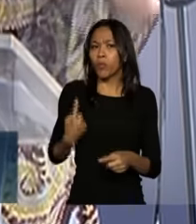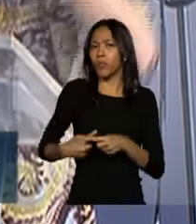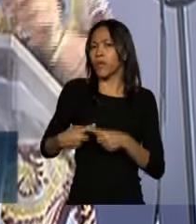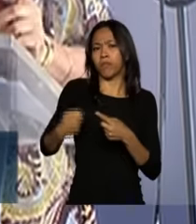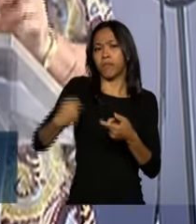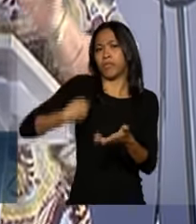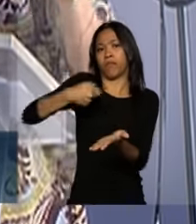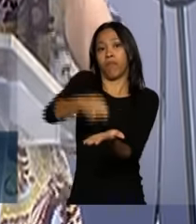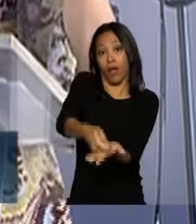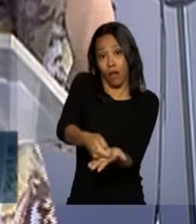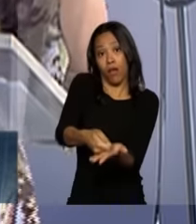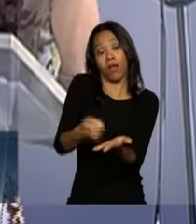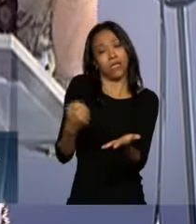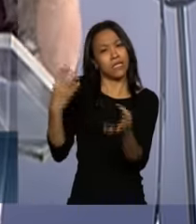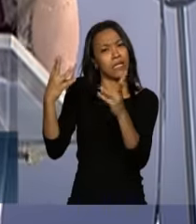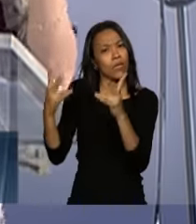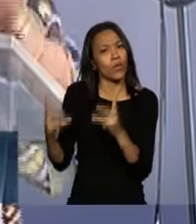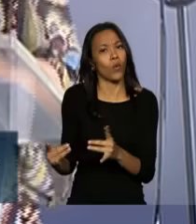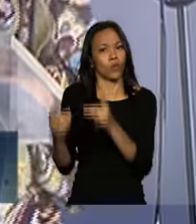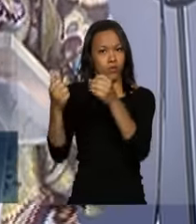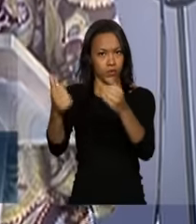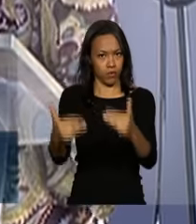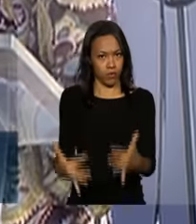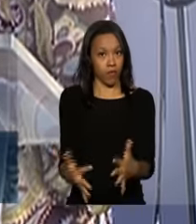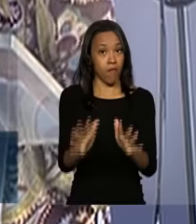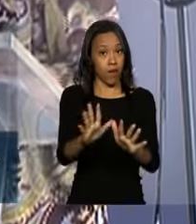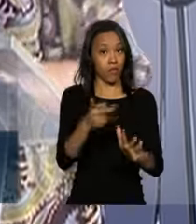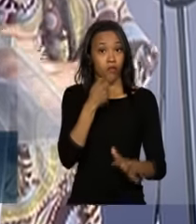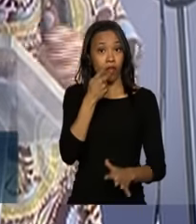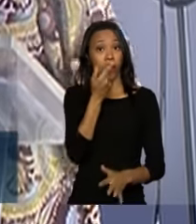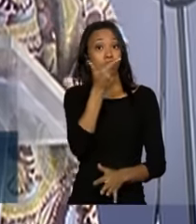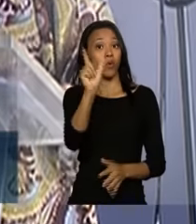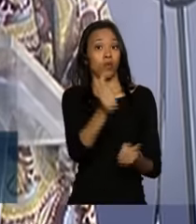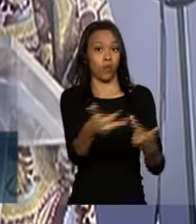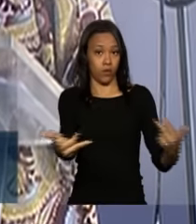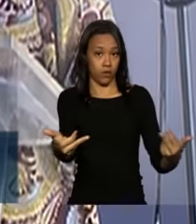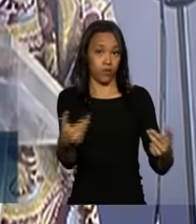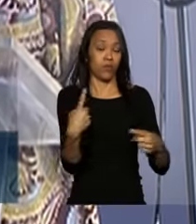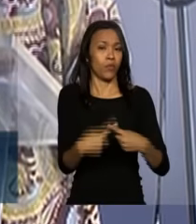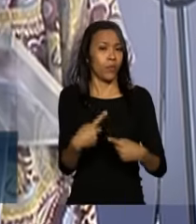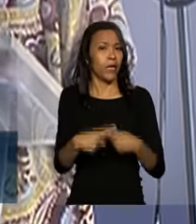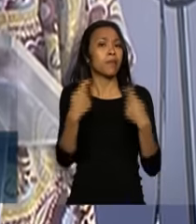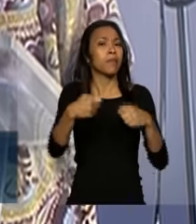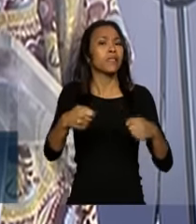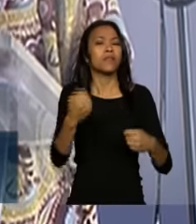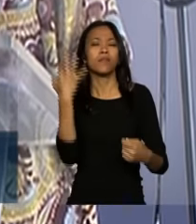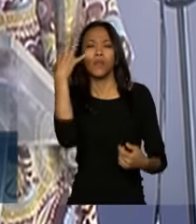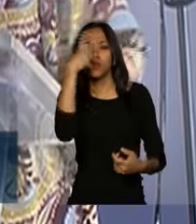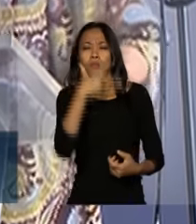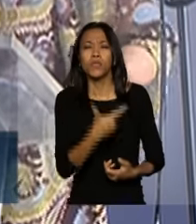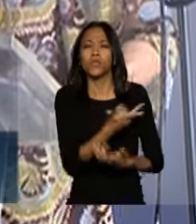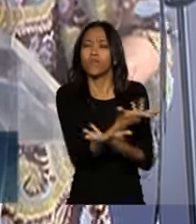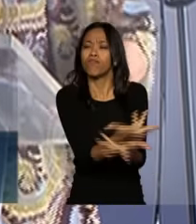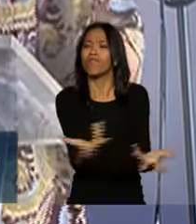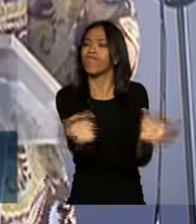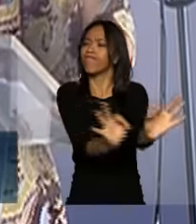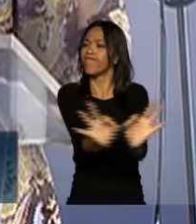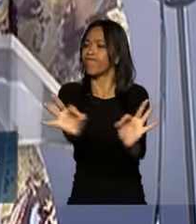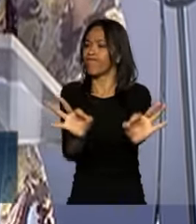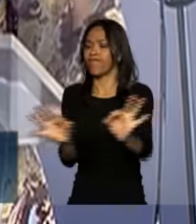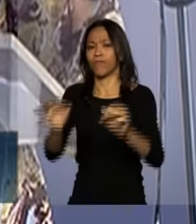e tudo isso, mas eu quero falar outra coisa, vou falar por que que tem de embelezar. Tem